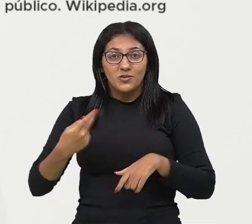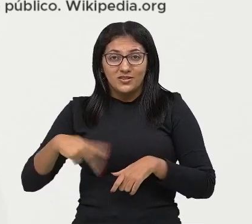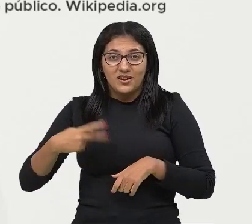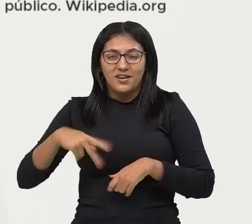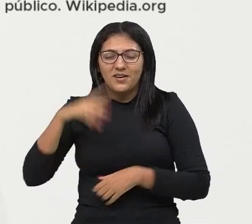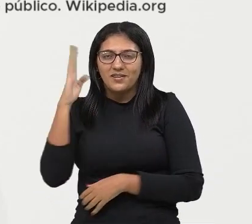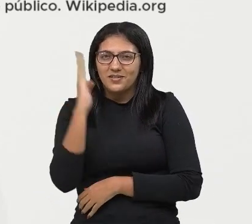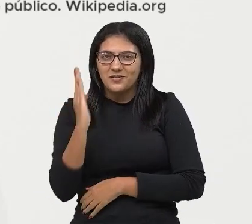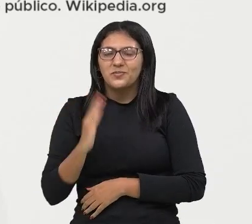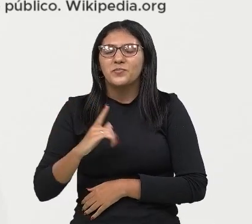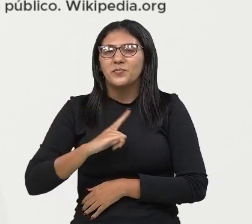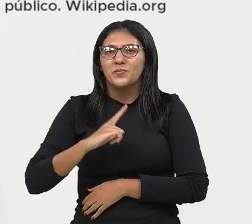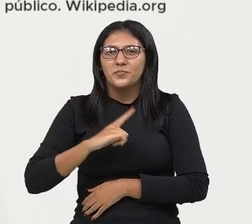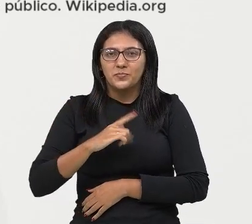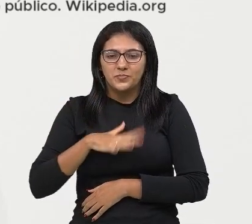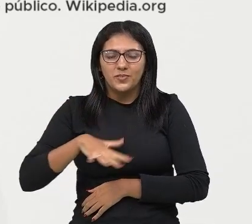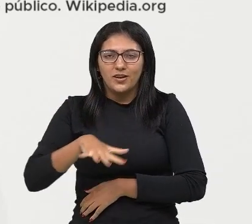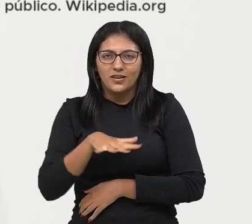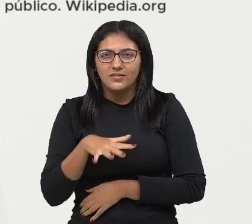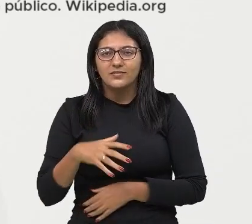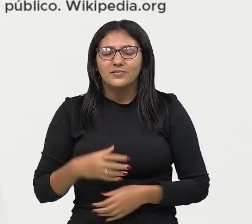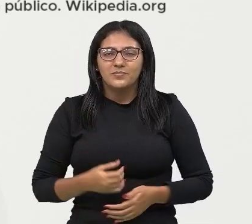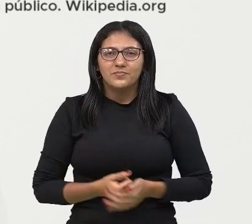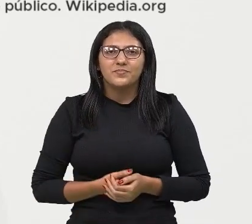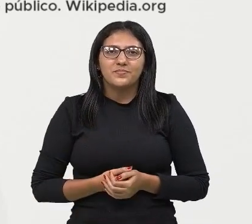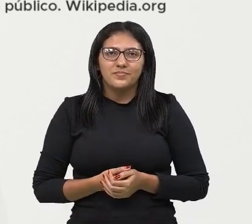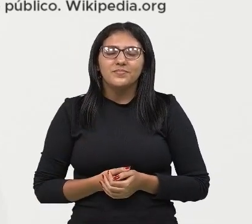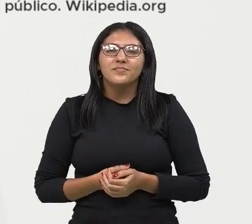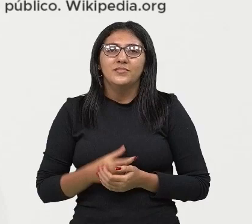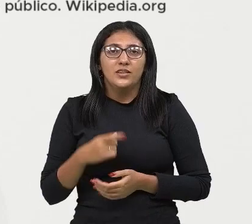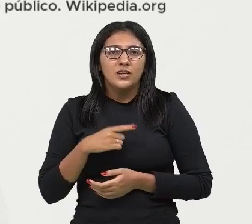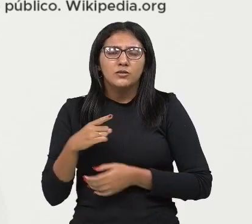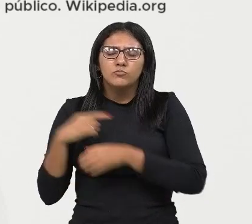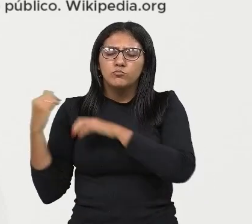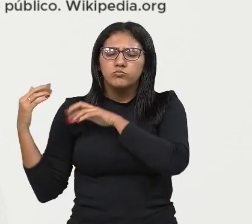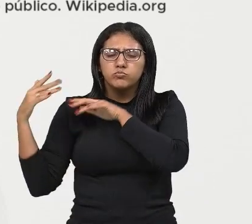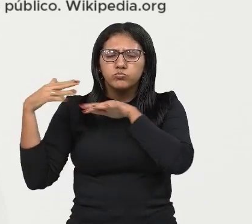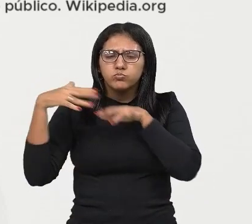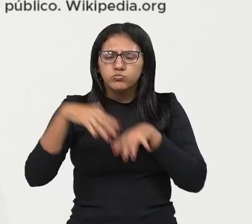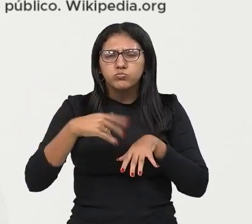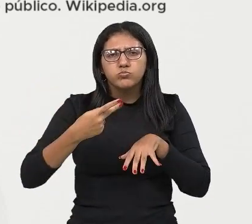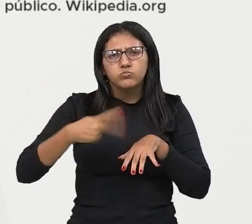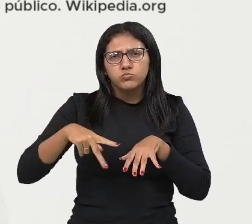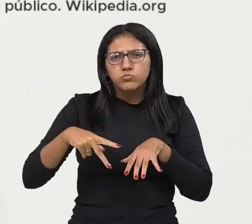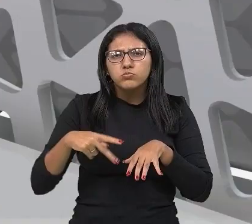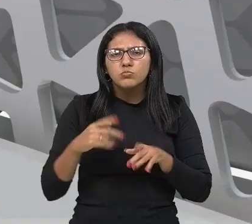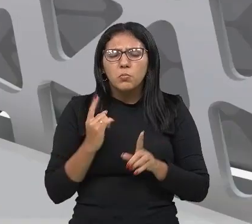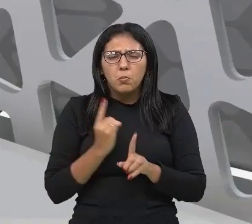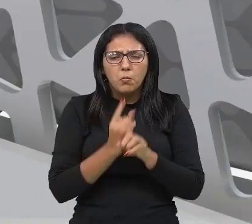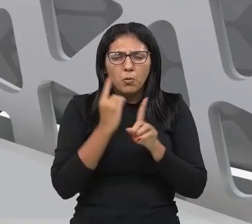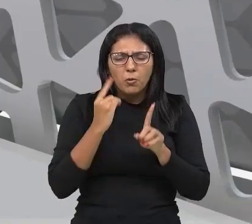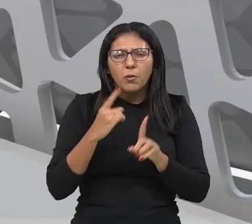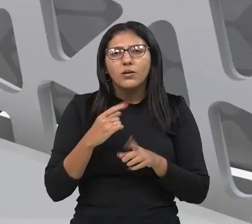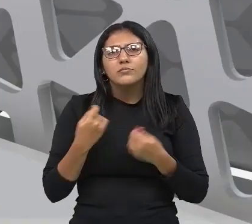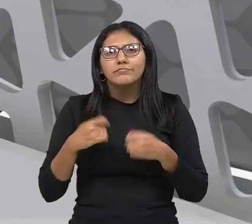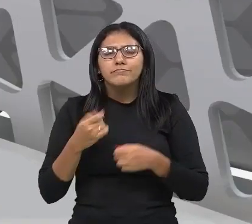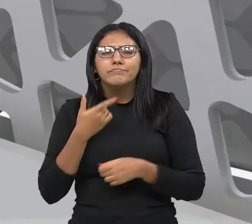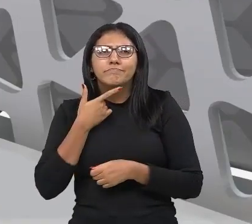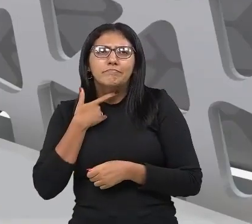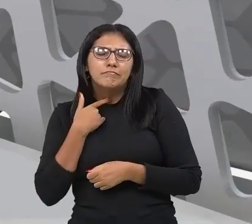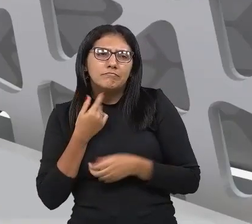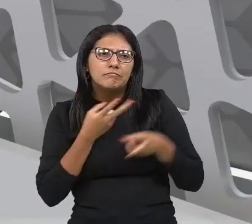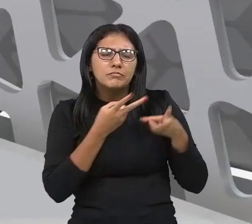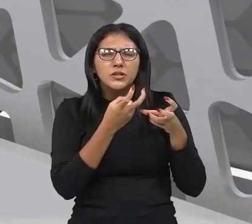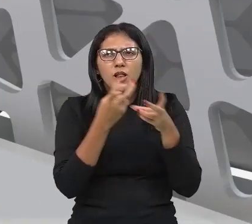está localizado, ok? Então, eles acabaram chegando porque eles queriam riquezas, eles queriam